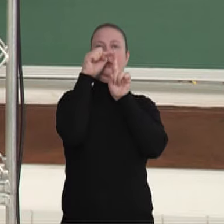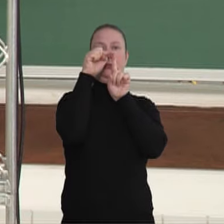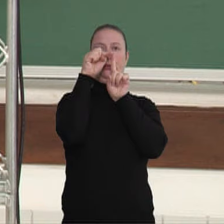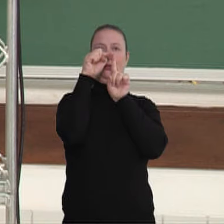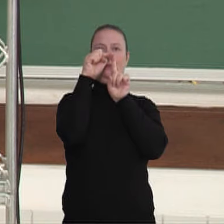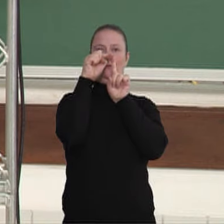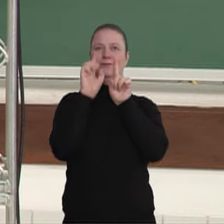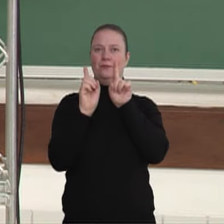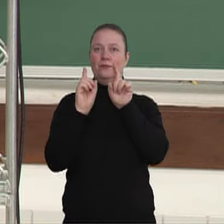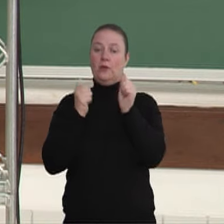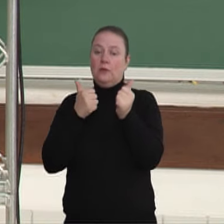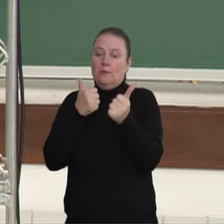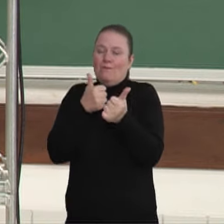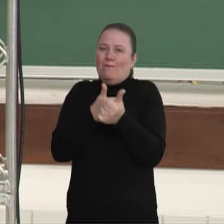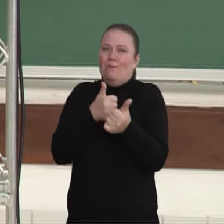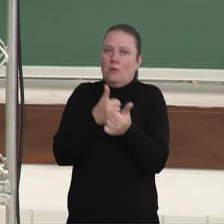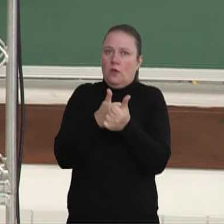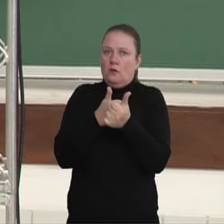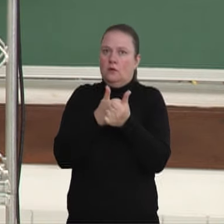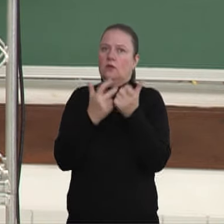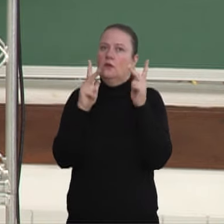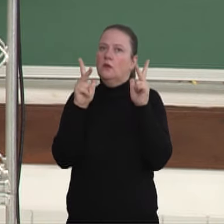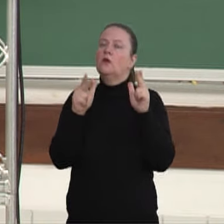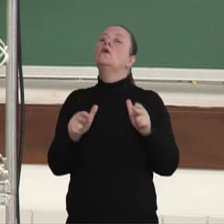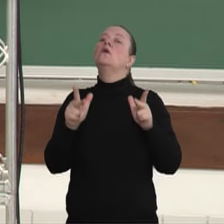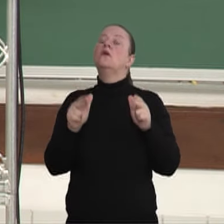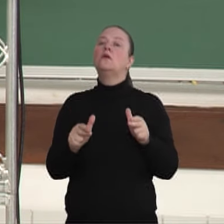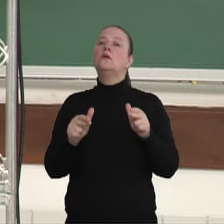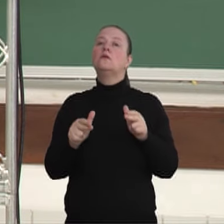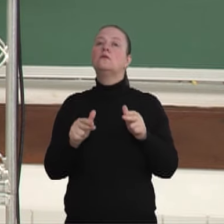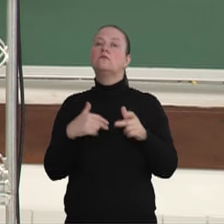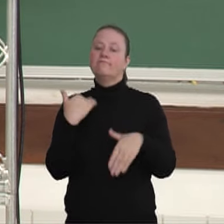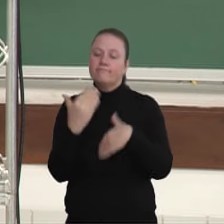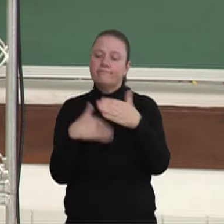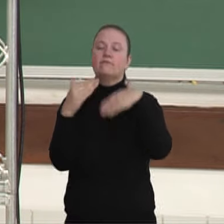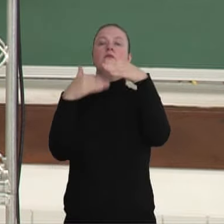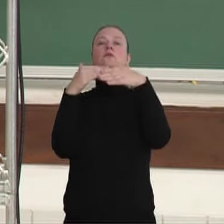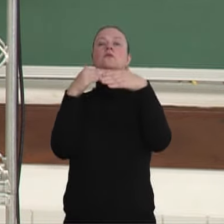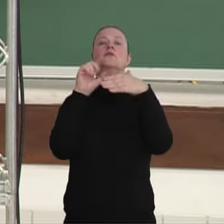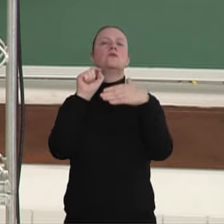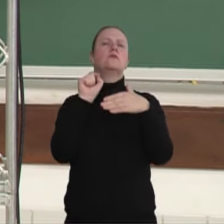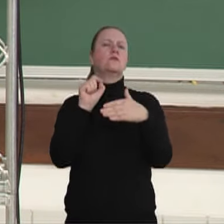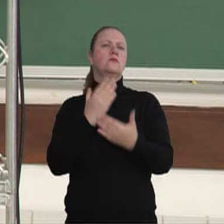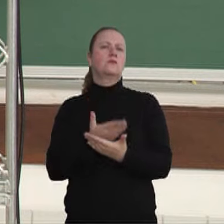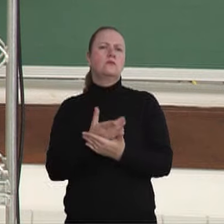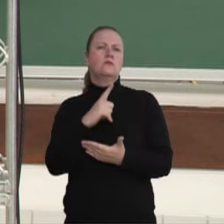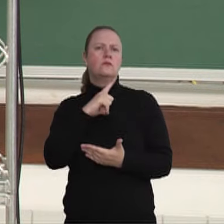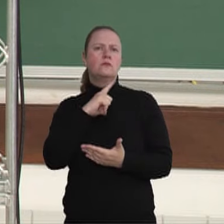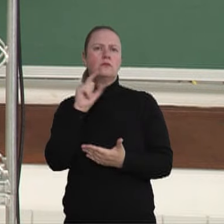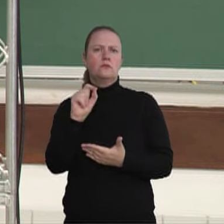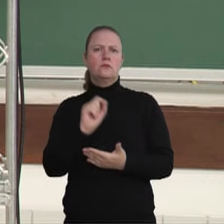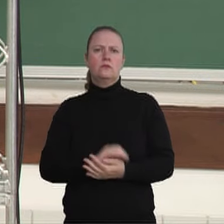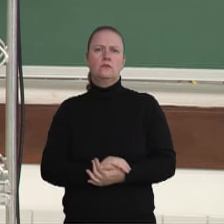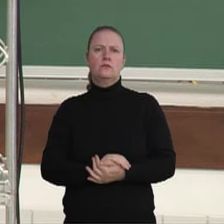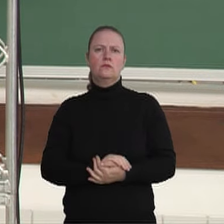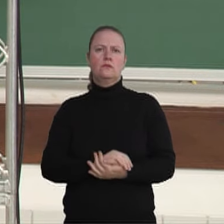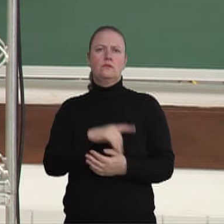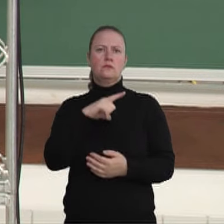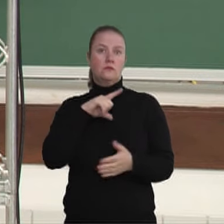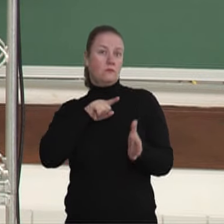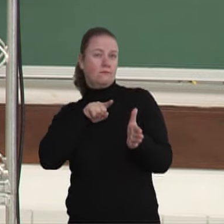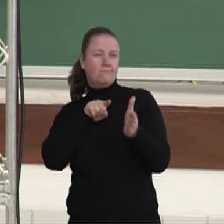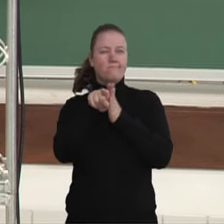mais próximo possível de ser igual, ok? Bom, avançando aqui então, teremos ali o nosso pequeno